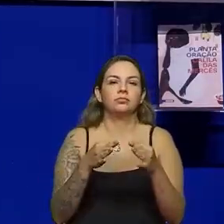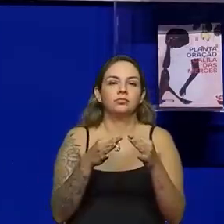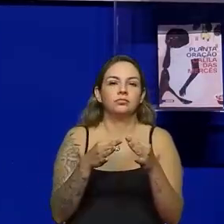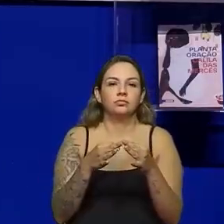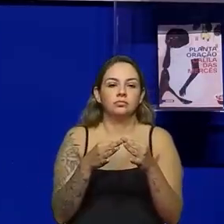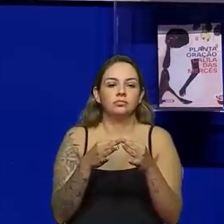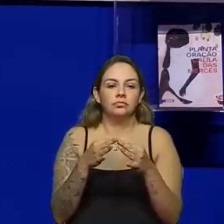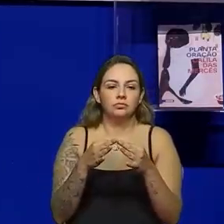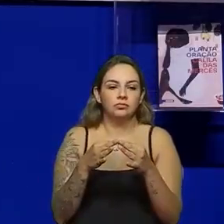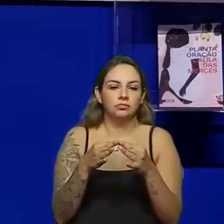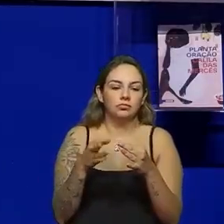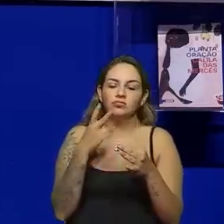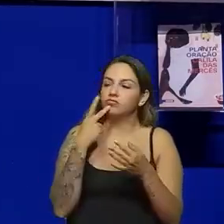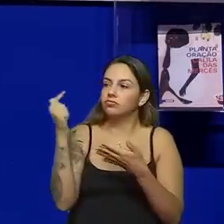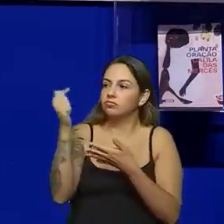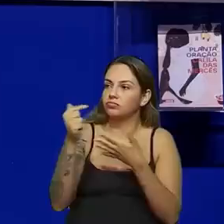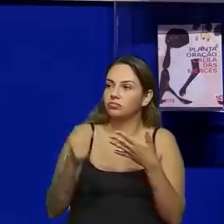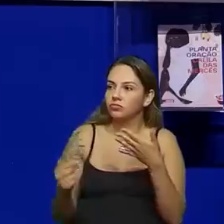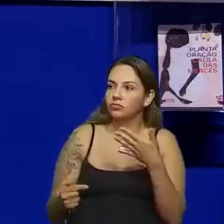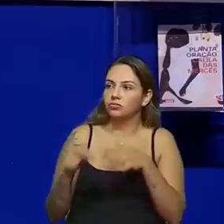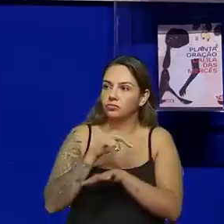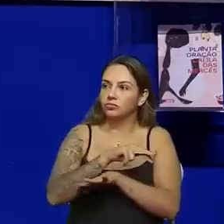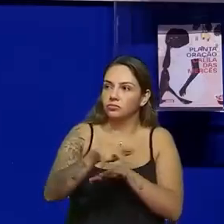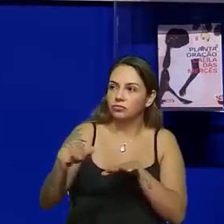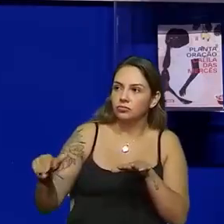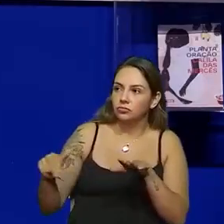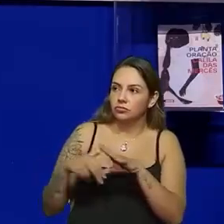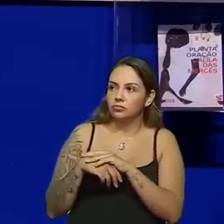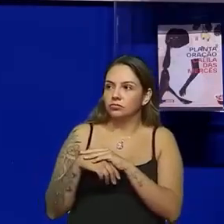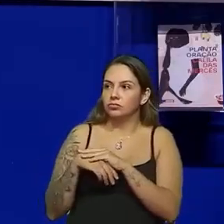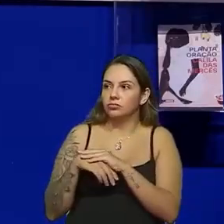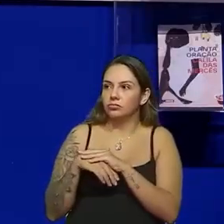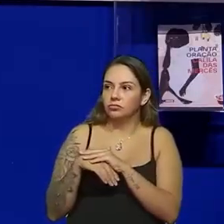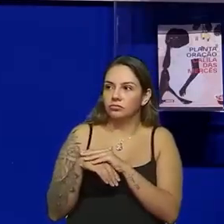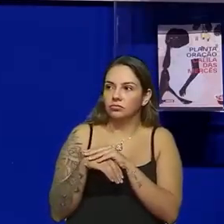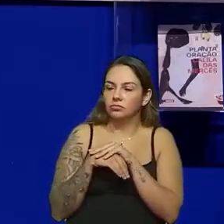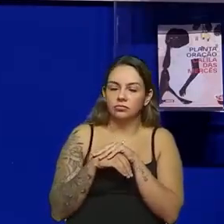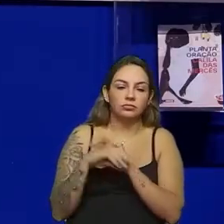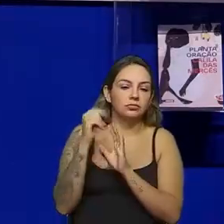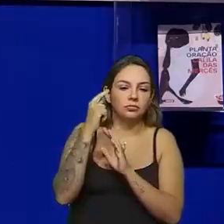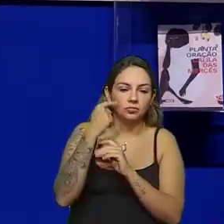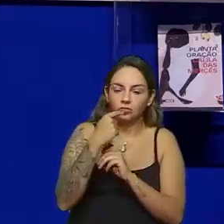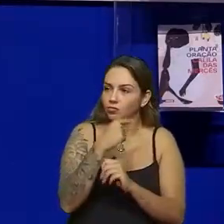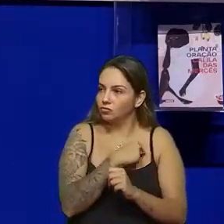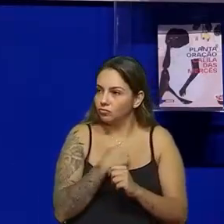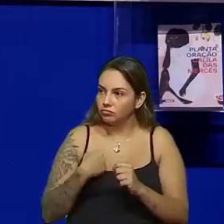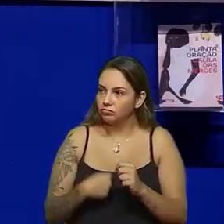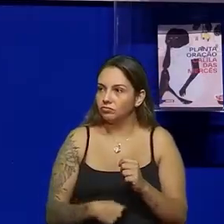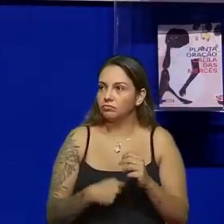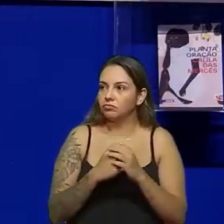certeza asiático, com certeza árabes, com certeza chineses.